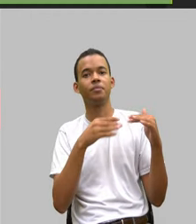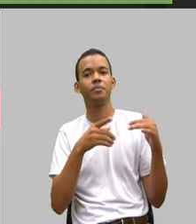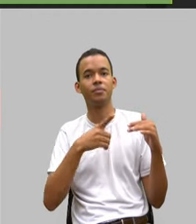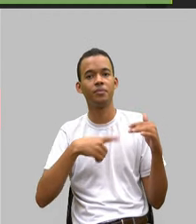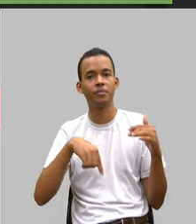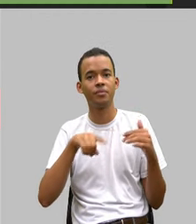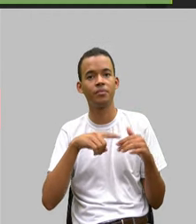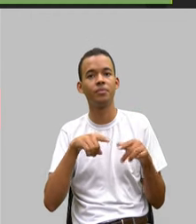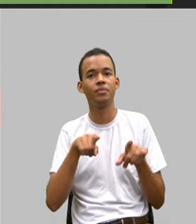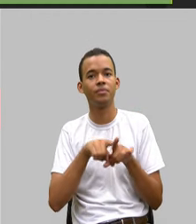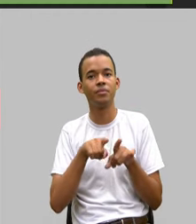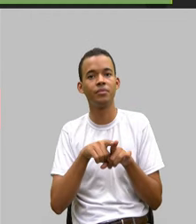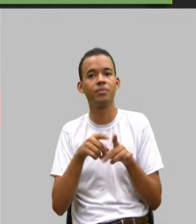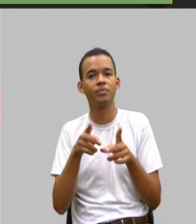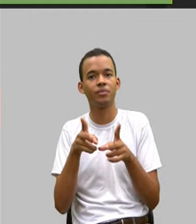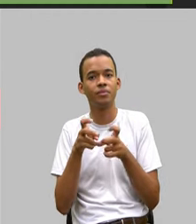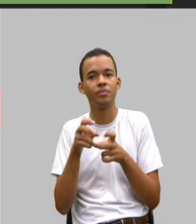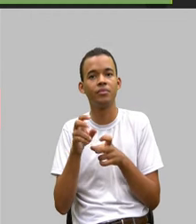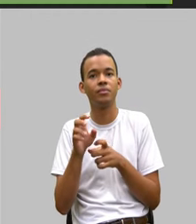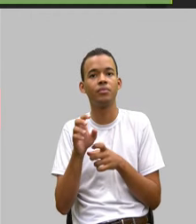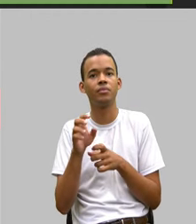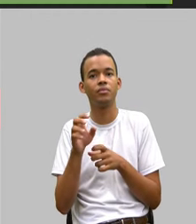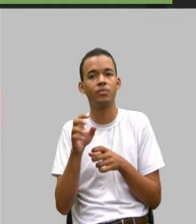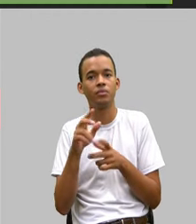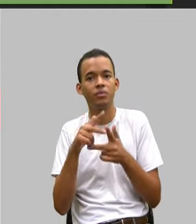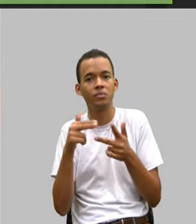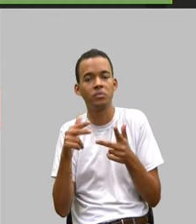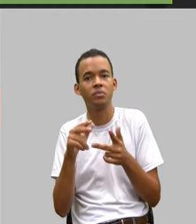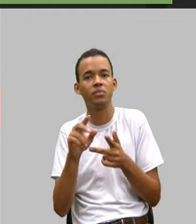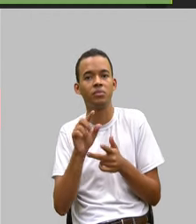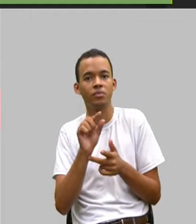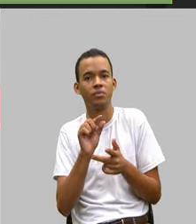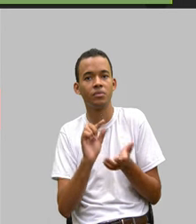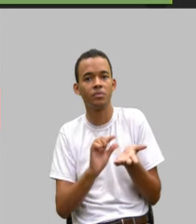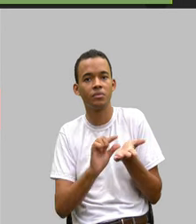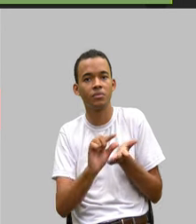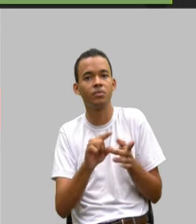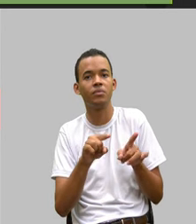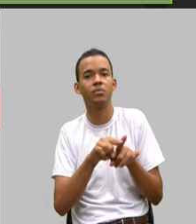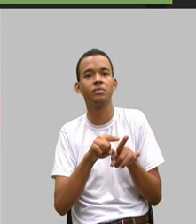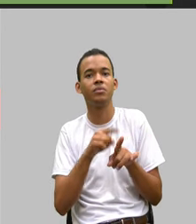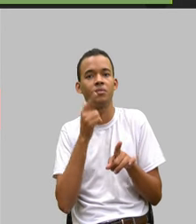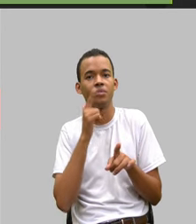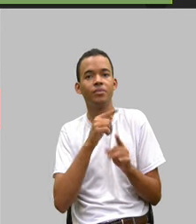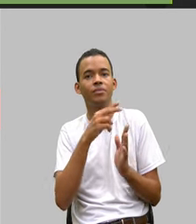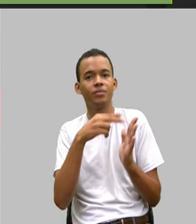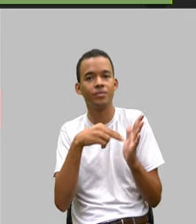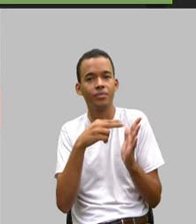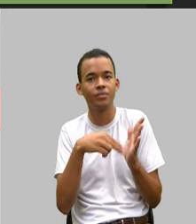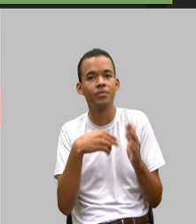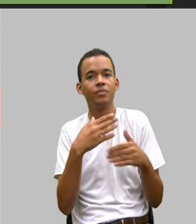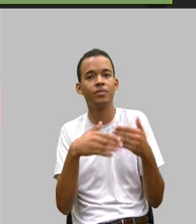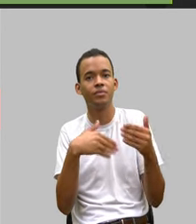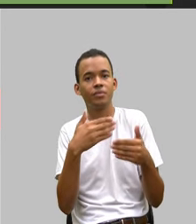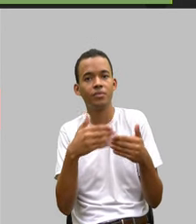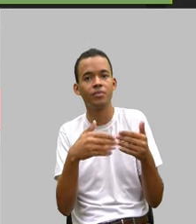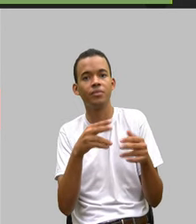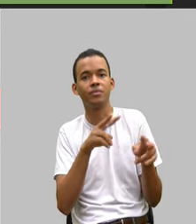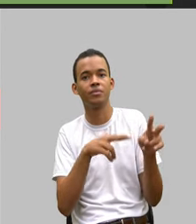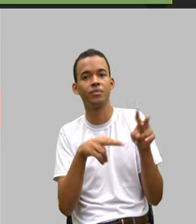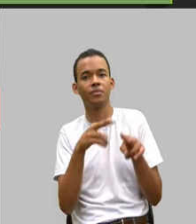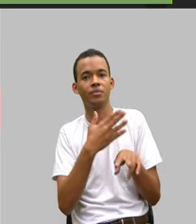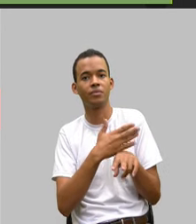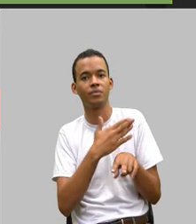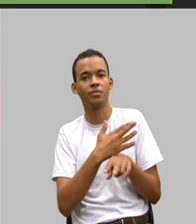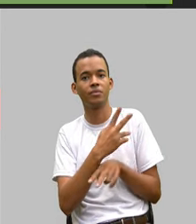falar algumas cases pequenas de maneira funcional isso assim é De grande felicidade pra gente aprendeu a ler e a escrever então assim foram muitos ganos sem falar também no sono dele que tá assim de muita